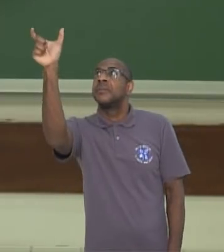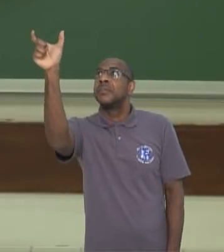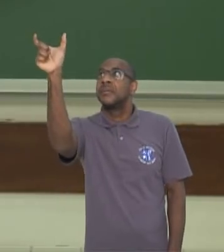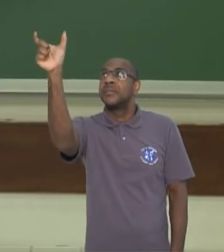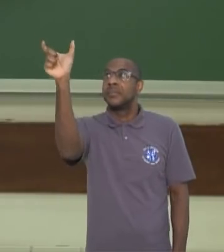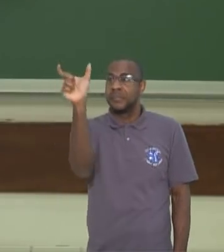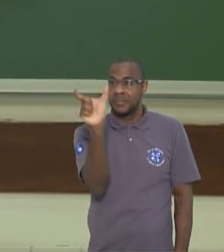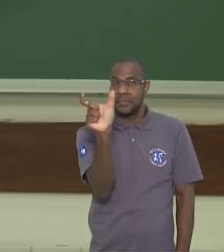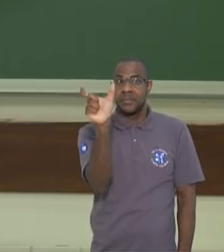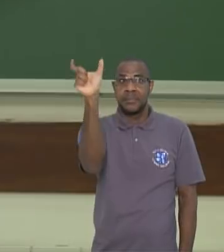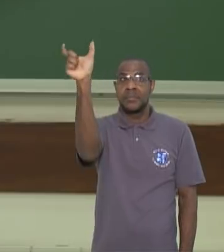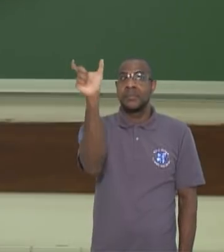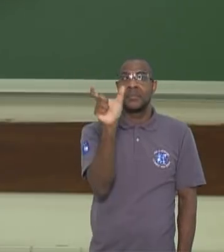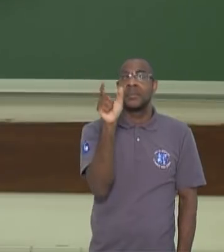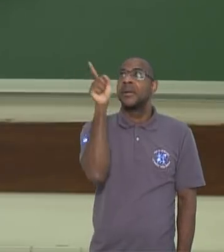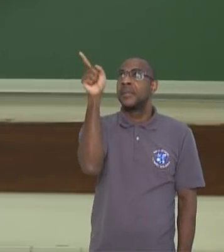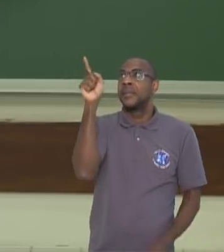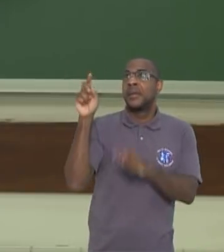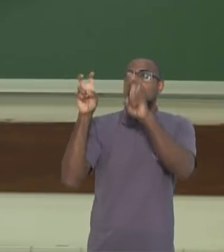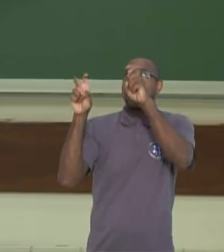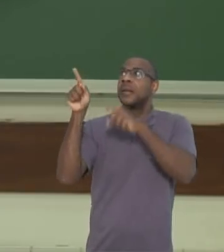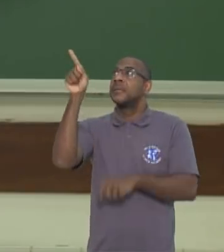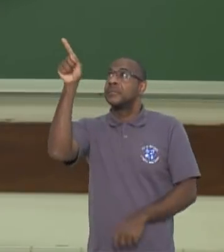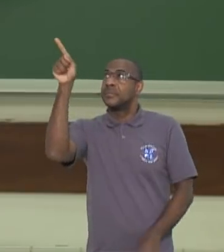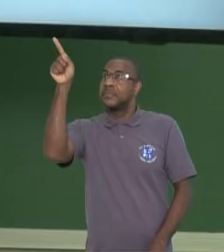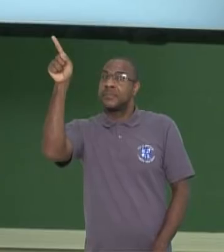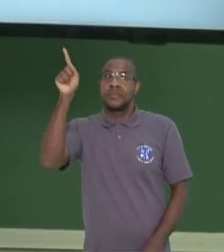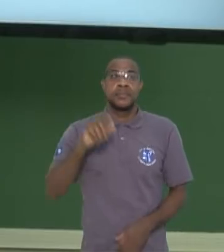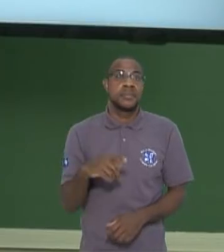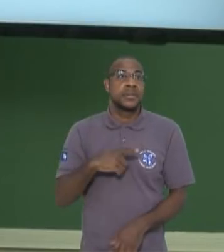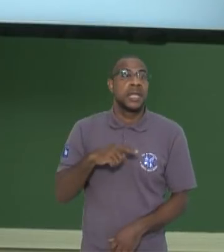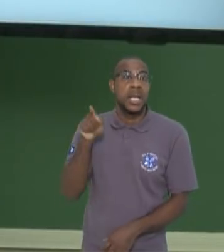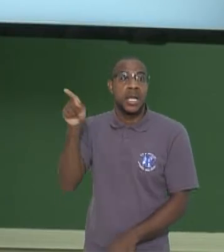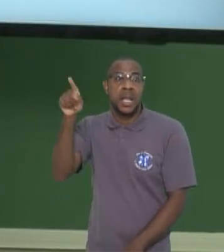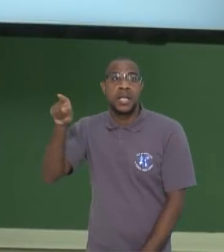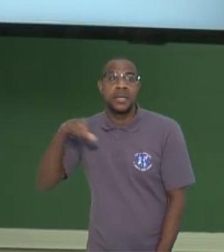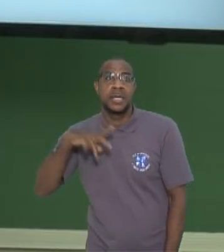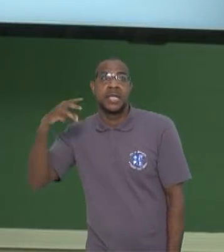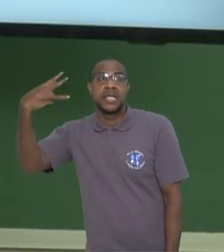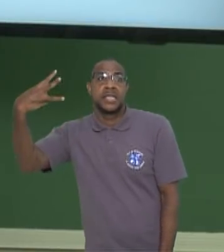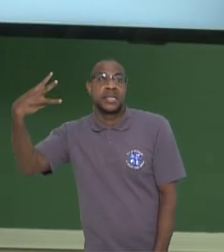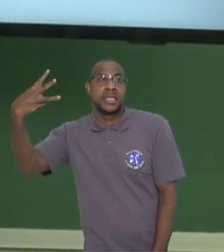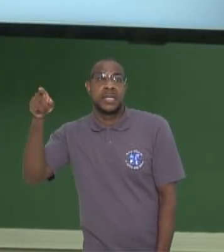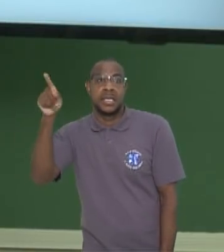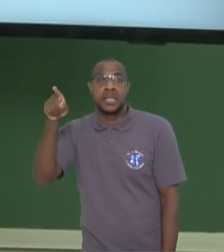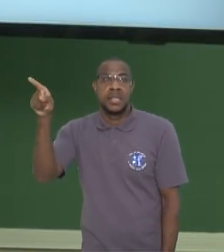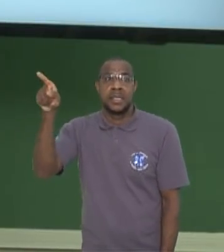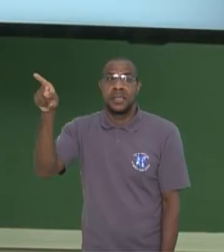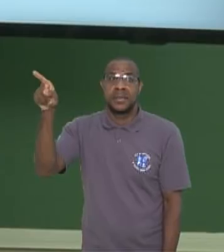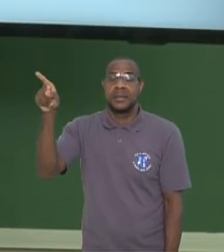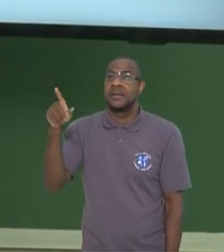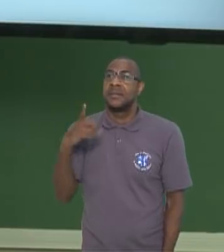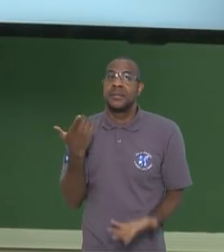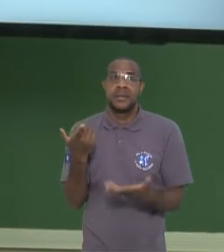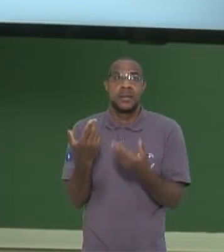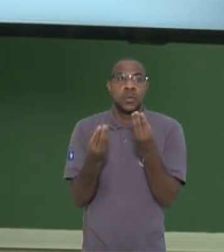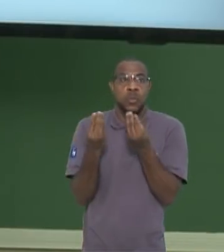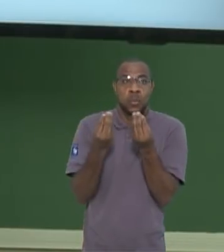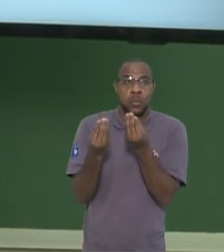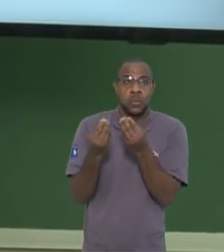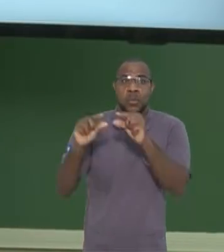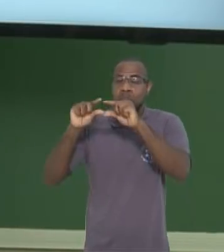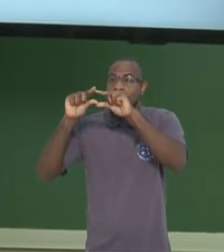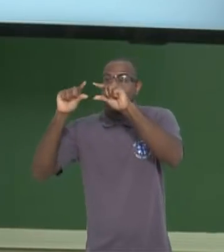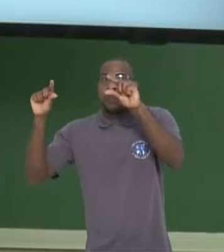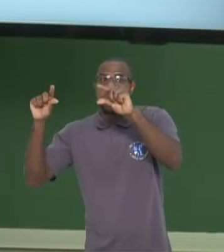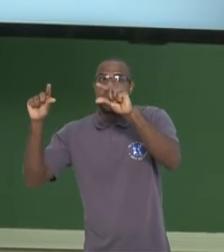21, é uma trissomia do cromossomo 18. Tá? Então, vocês estão vendo que tem 3 ali. Está representado aqui também, como seria o cariótipo, o genótipo dessas pessoas.